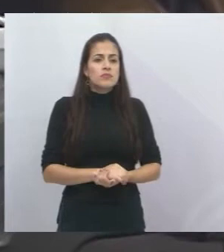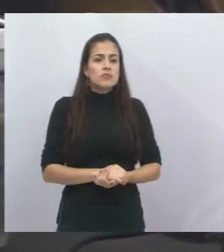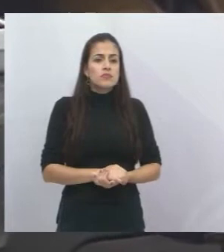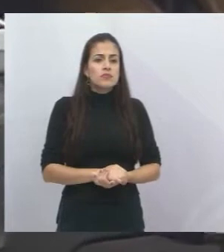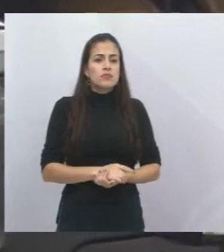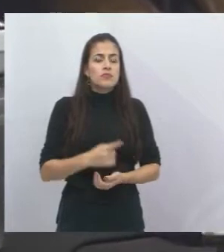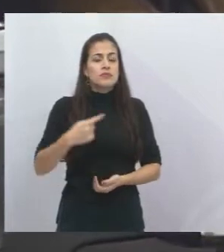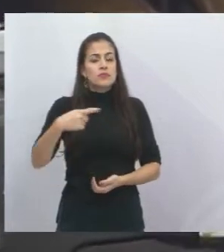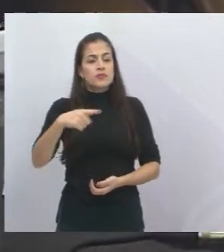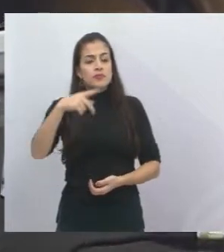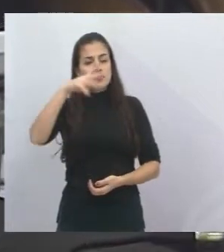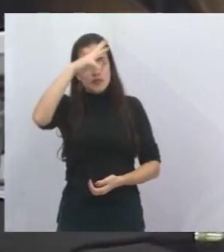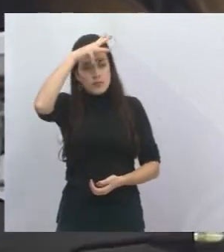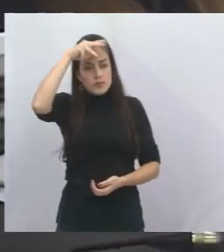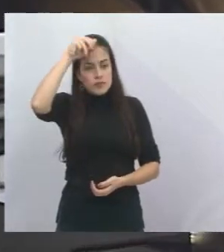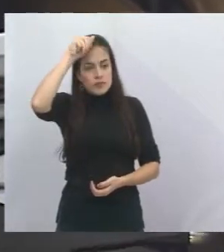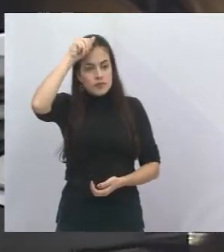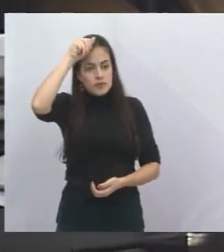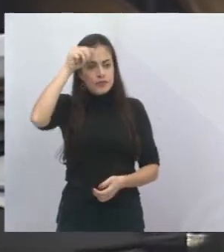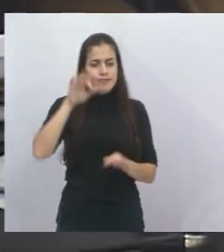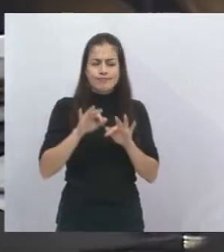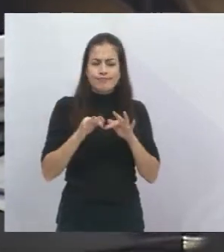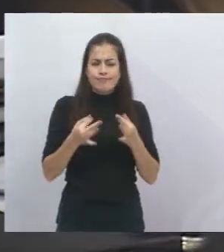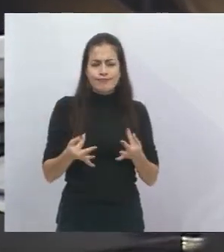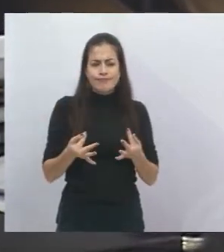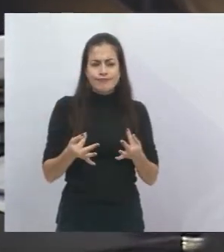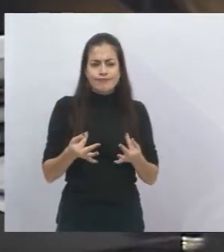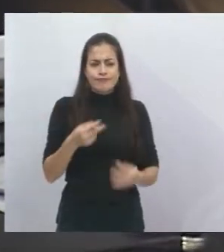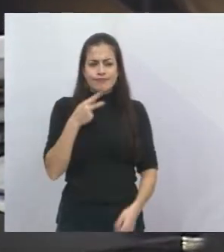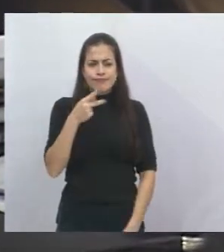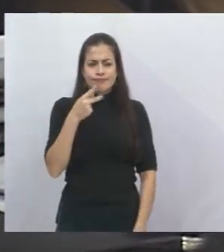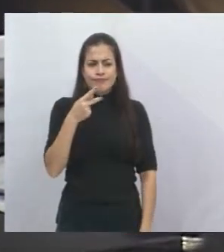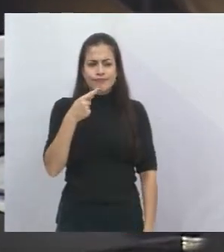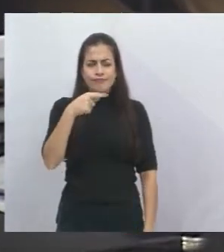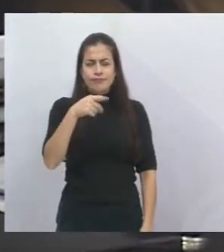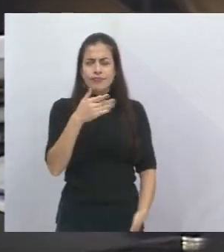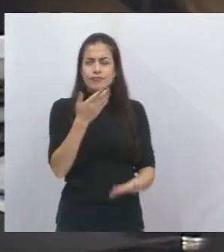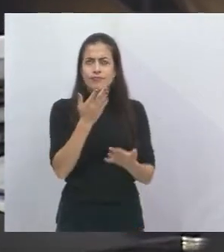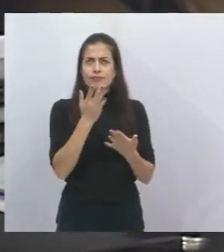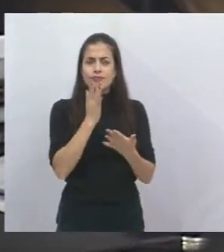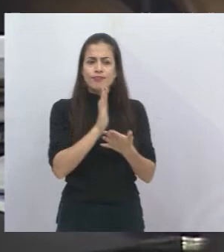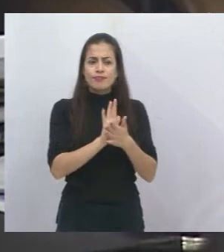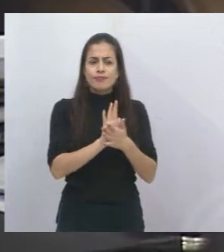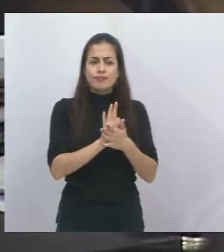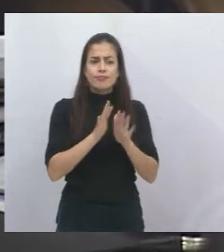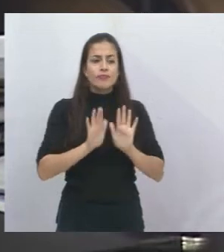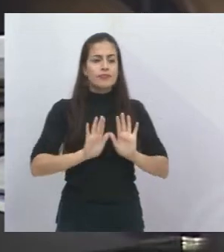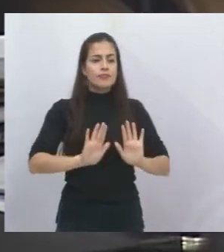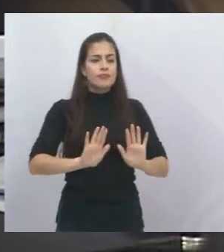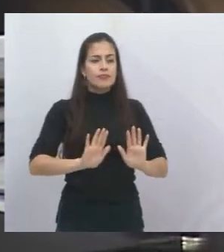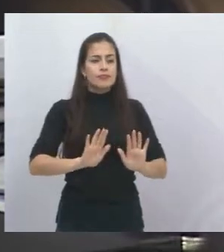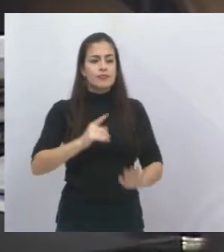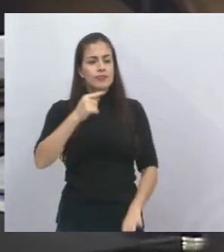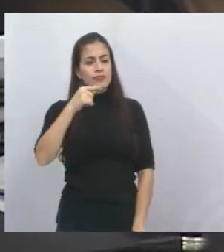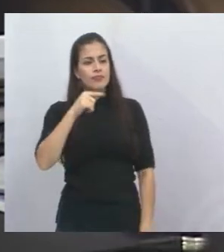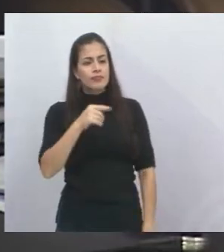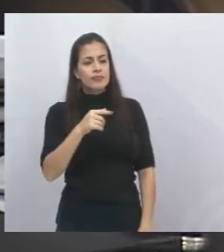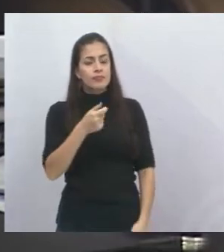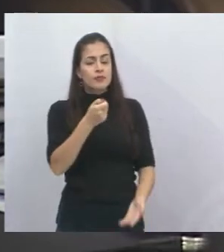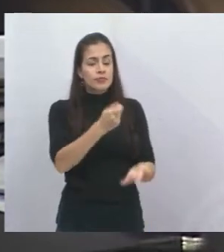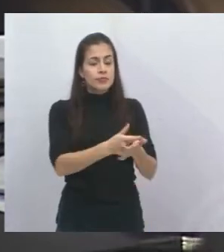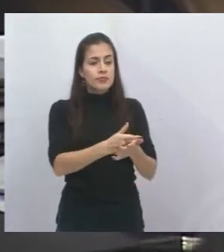mas é muito simples a gente falar que a pessoa para de pagar convênio e vai para a rede pública de saúde. Se lá fosse atendido no